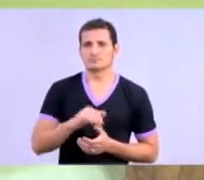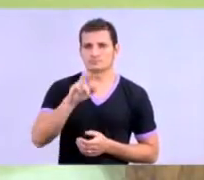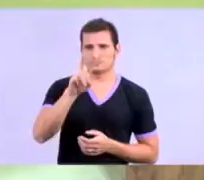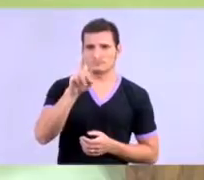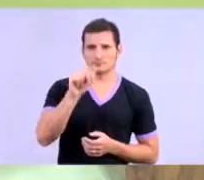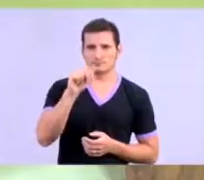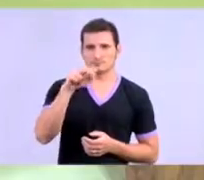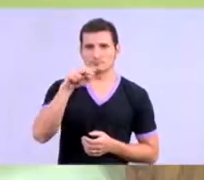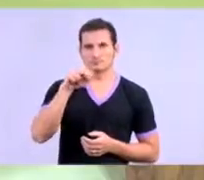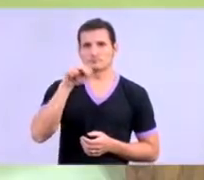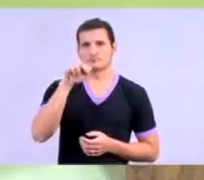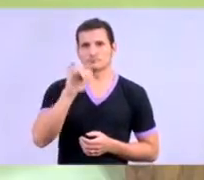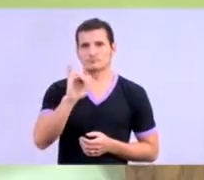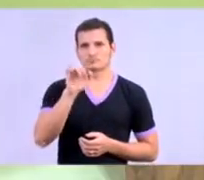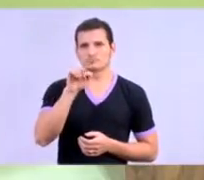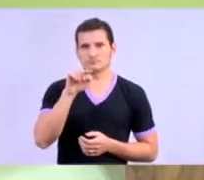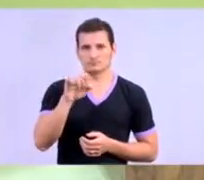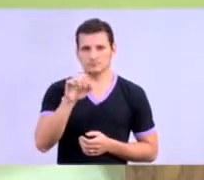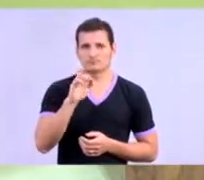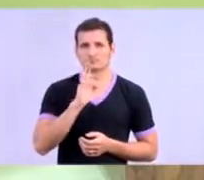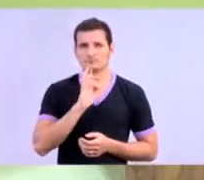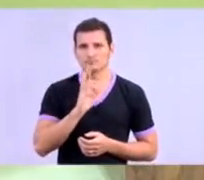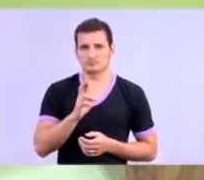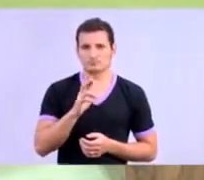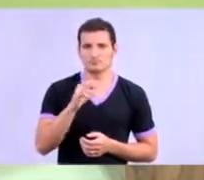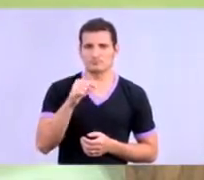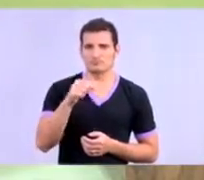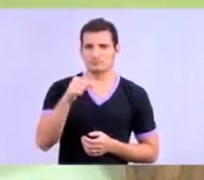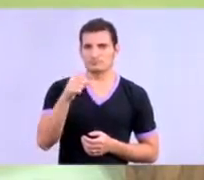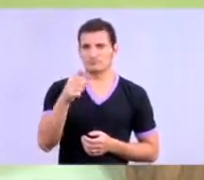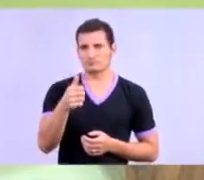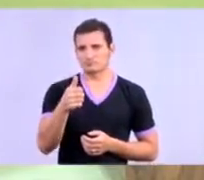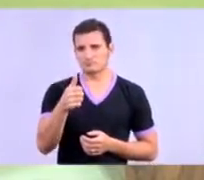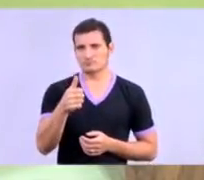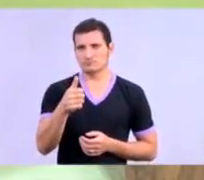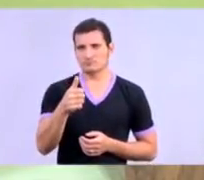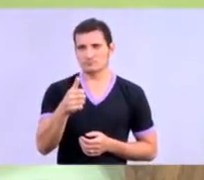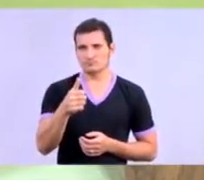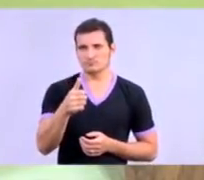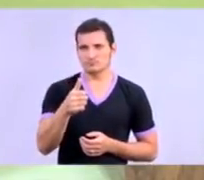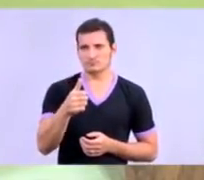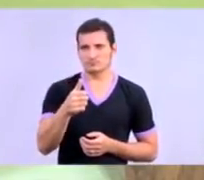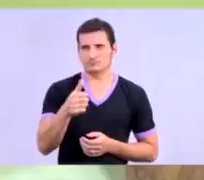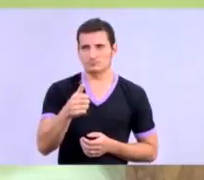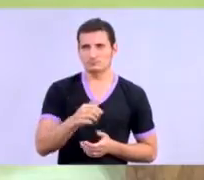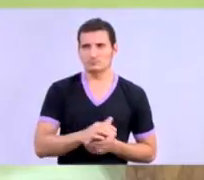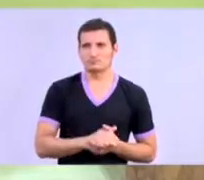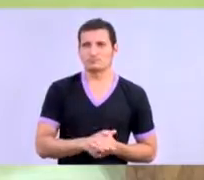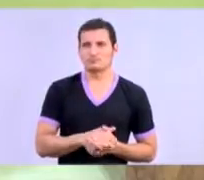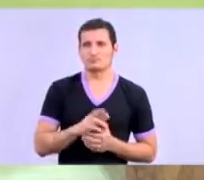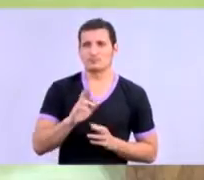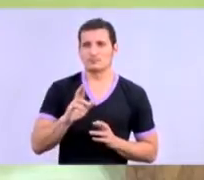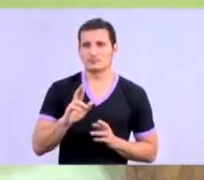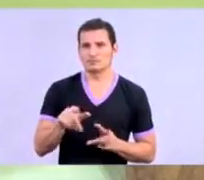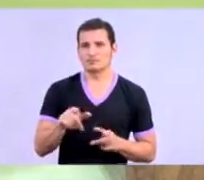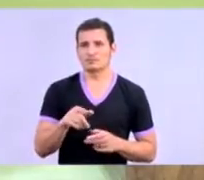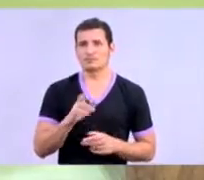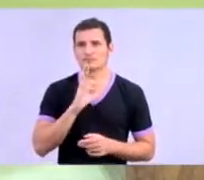também respondeu que a sequência é 71423. Ela respondeu de maneira diferente,